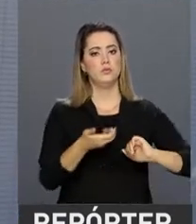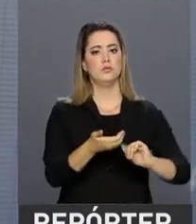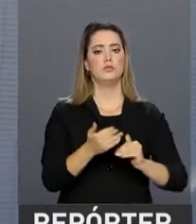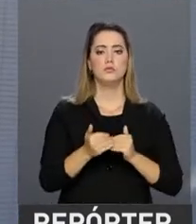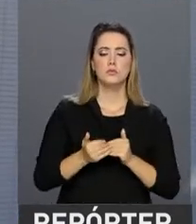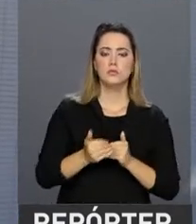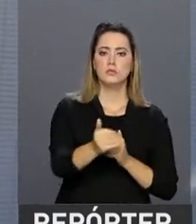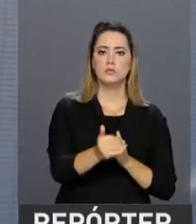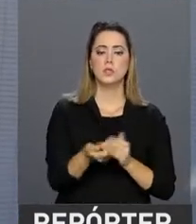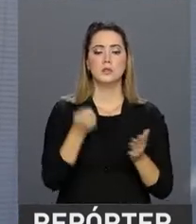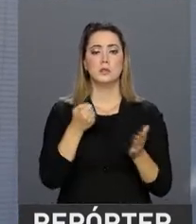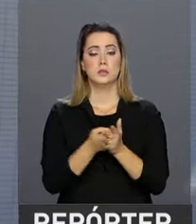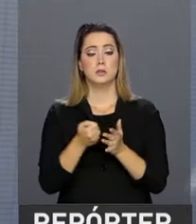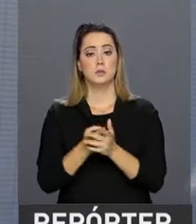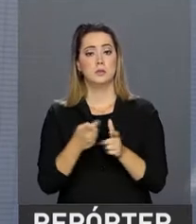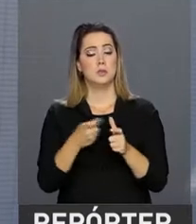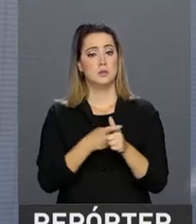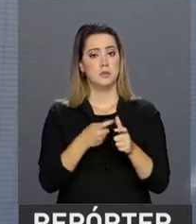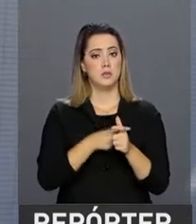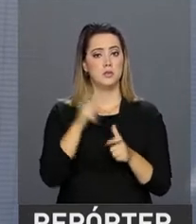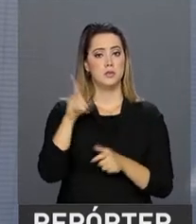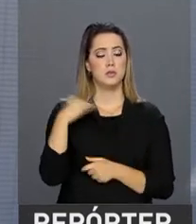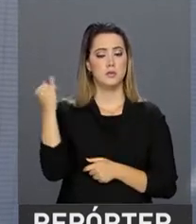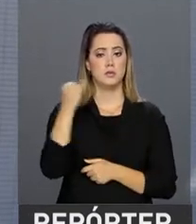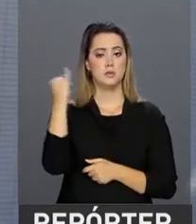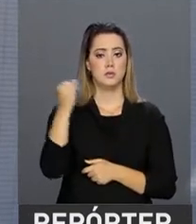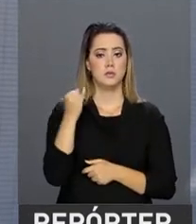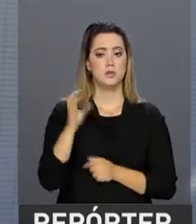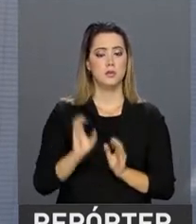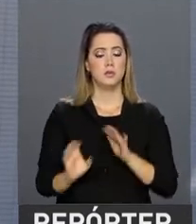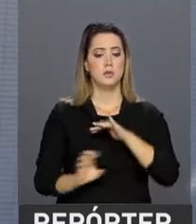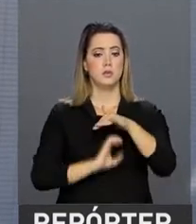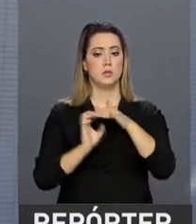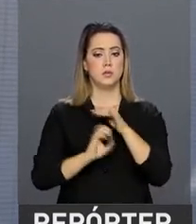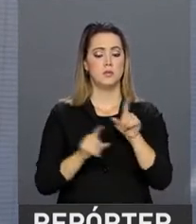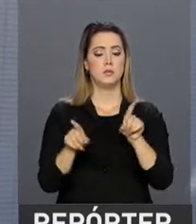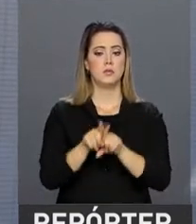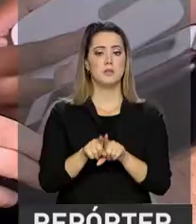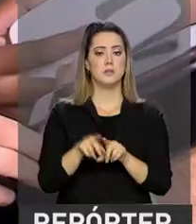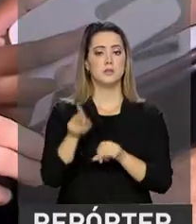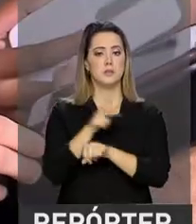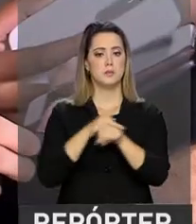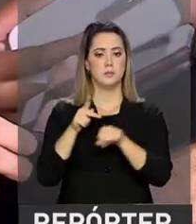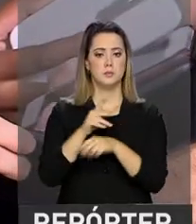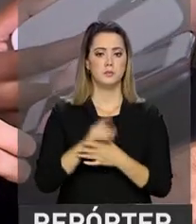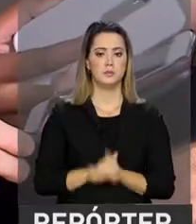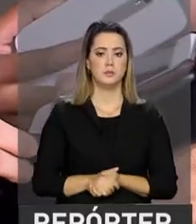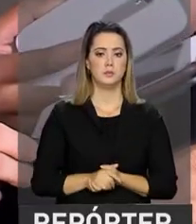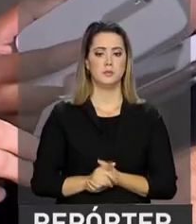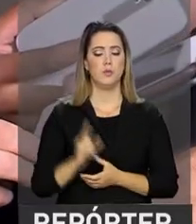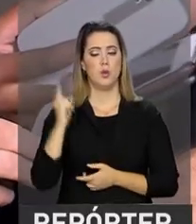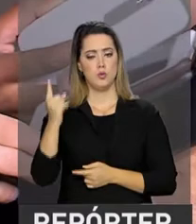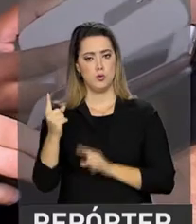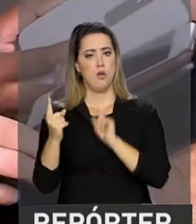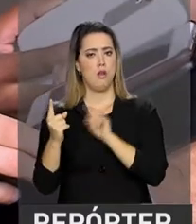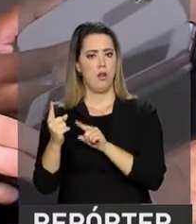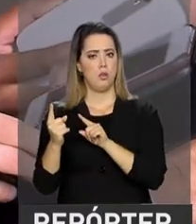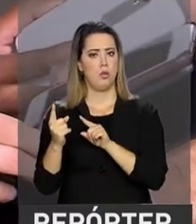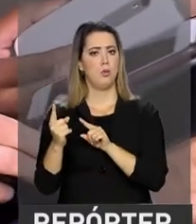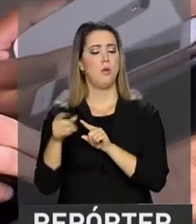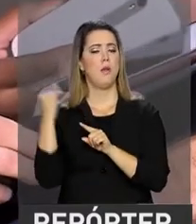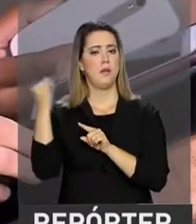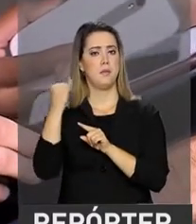que a regularização das dívidas é importante para as empresas e para o país de um lado é importante viabilizar o pagamento